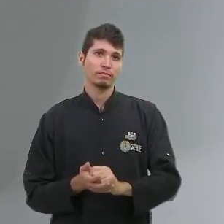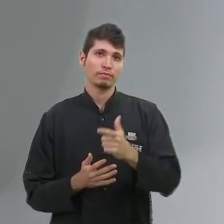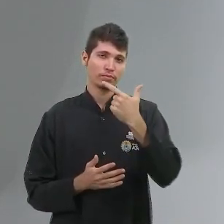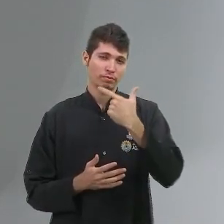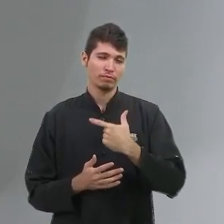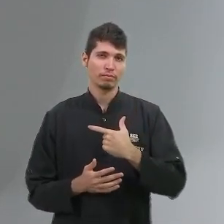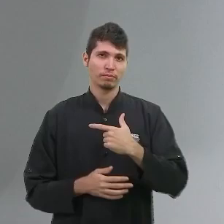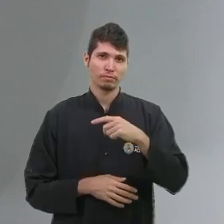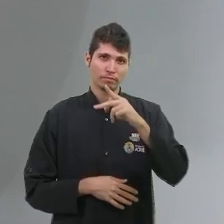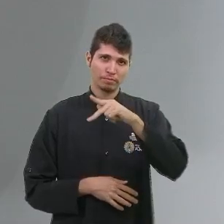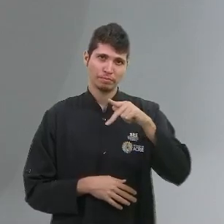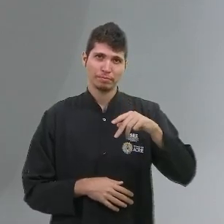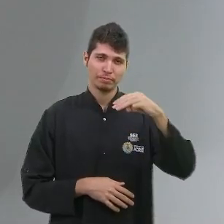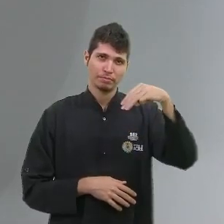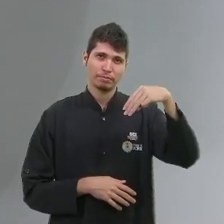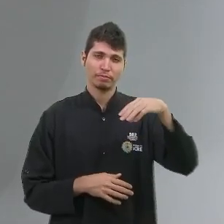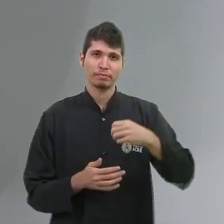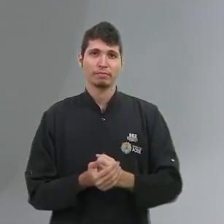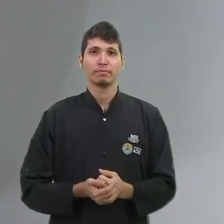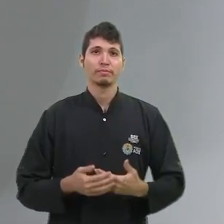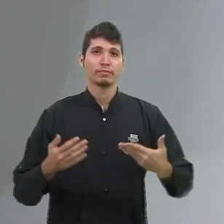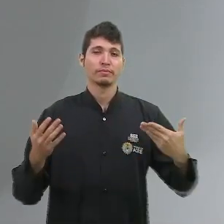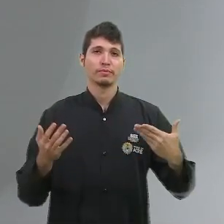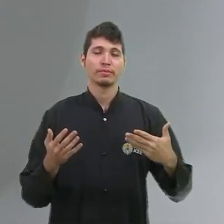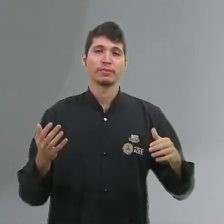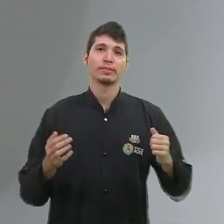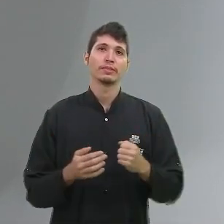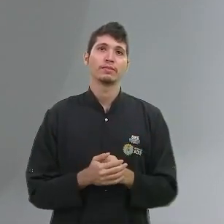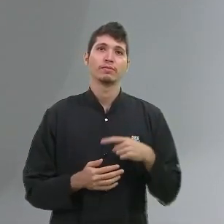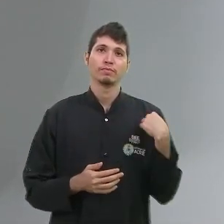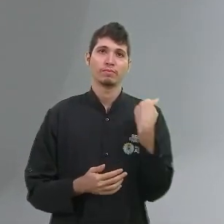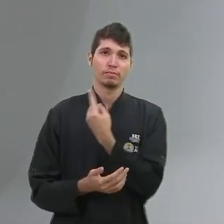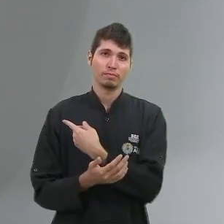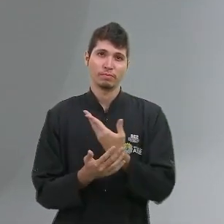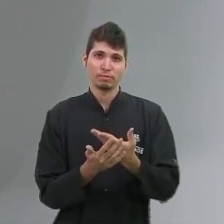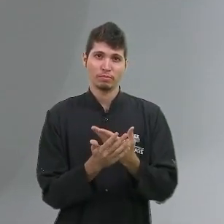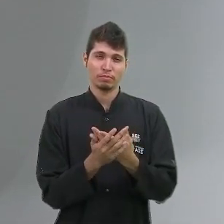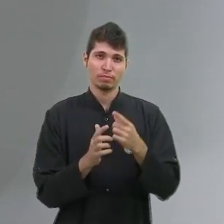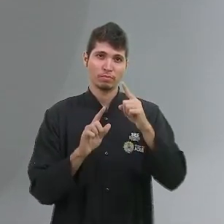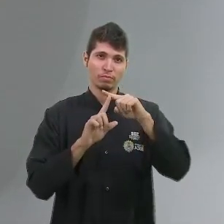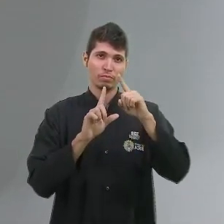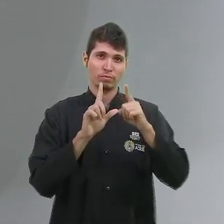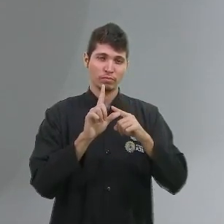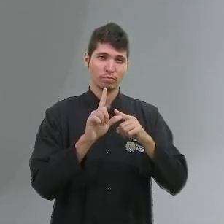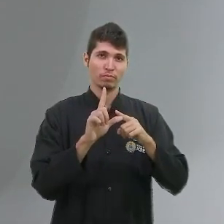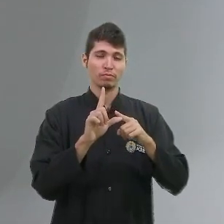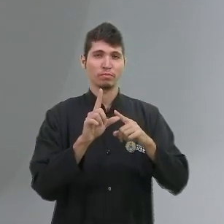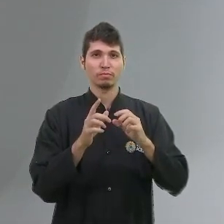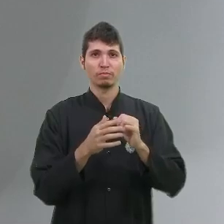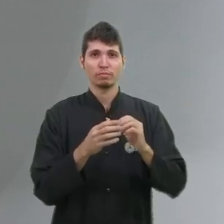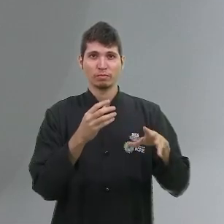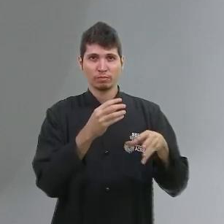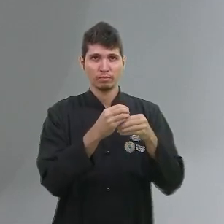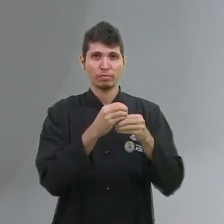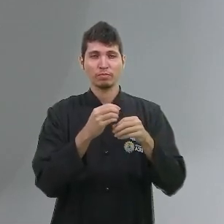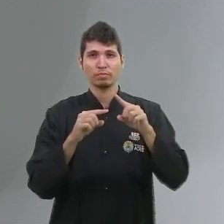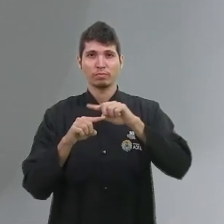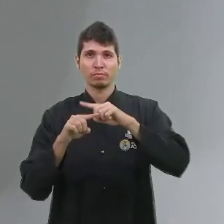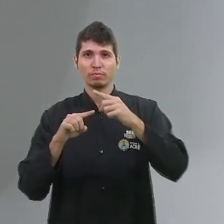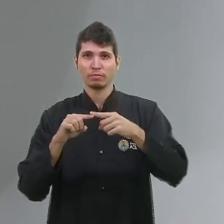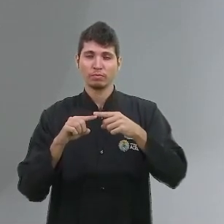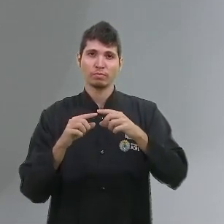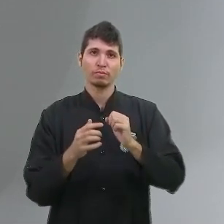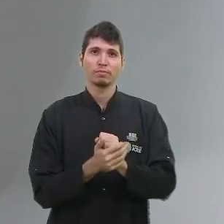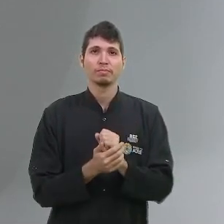vocês. Nós iremos conversar agora sobre os ângulos complementares e suplementares. Outra maneira